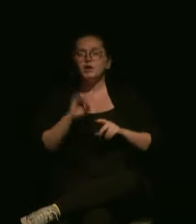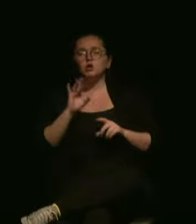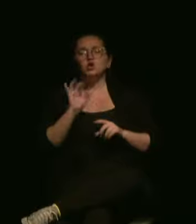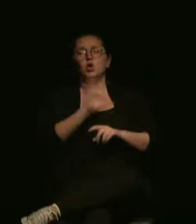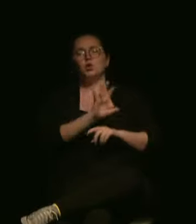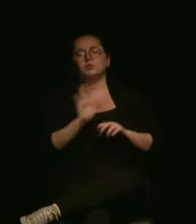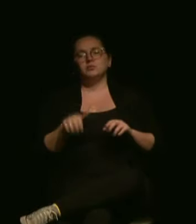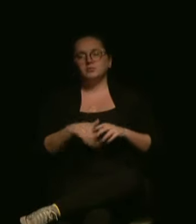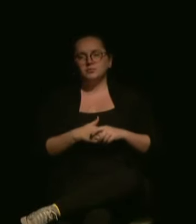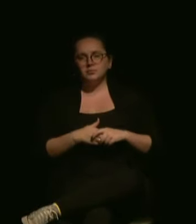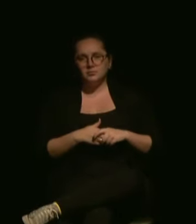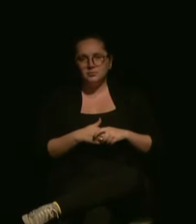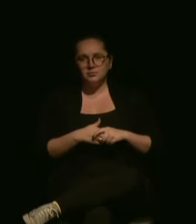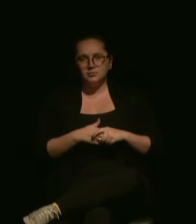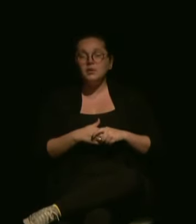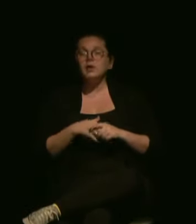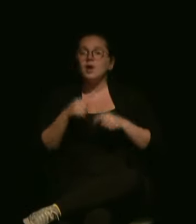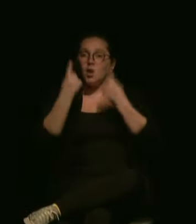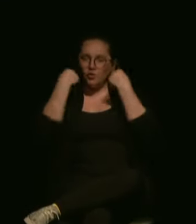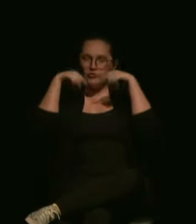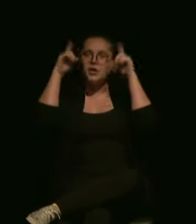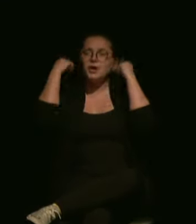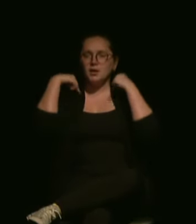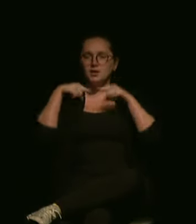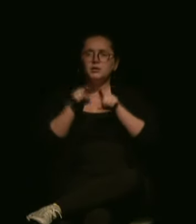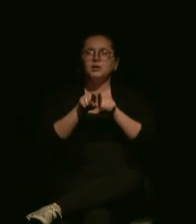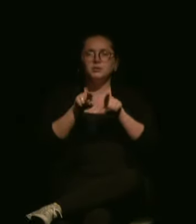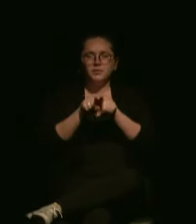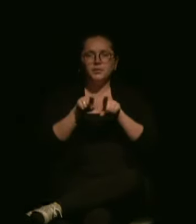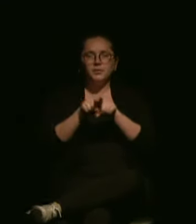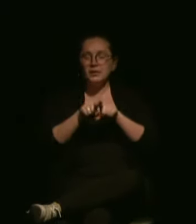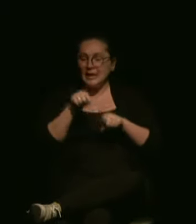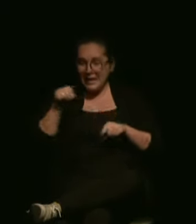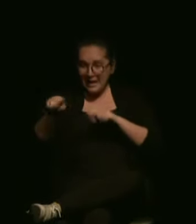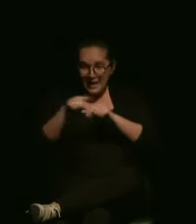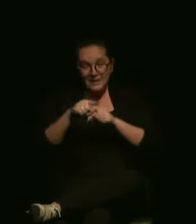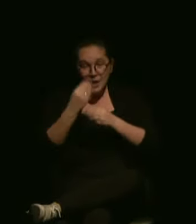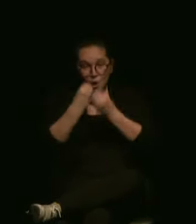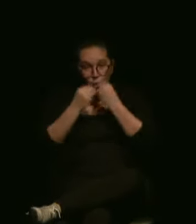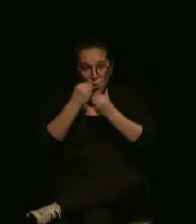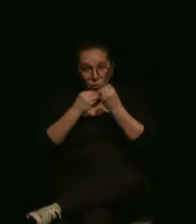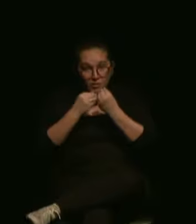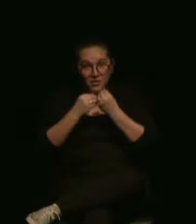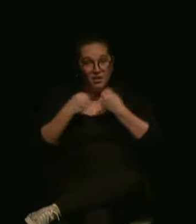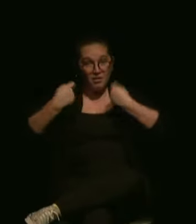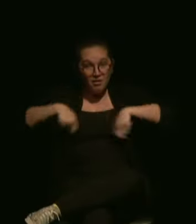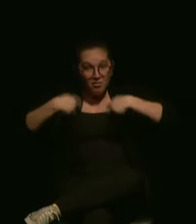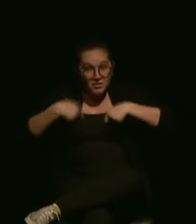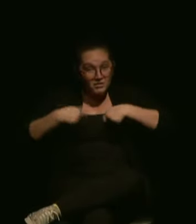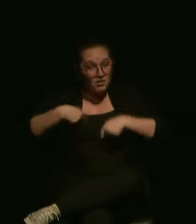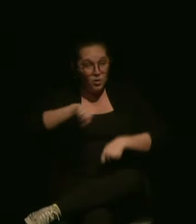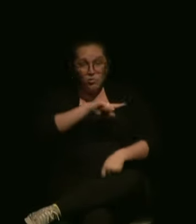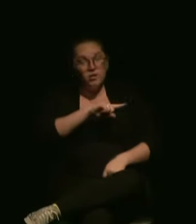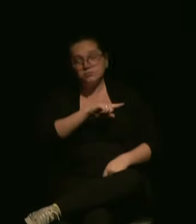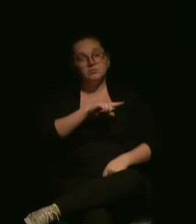Somente. E o veia também. E o veia. Agora, nenhuma dessas comidas é comida necessária a gente comer. A gente só come